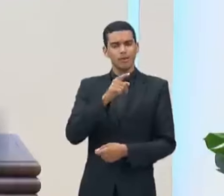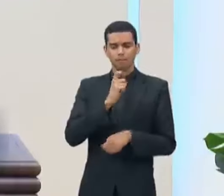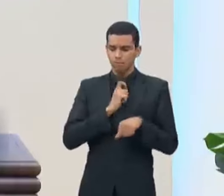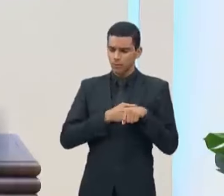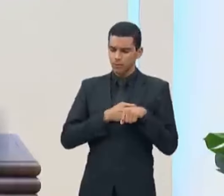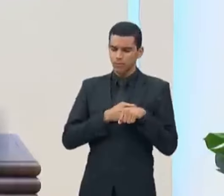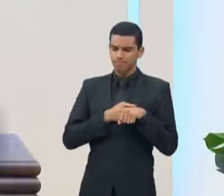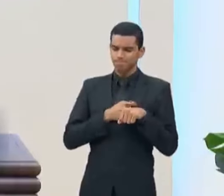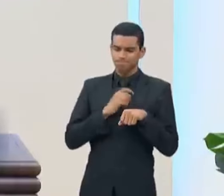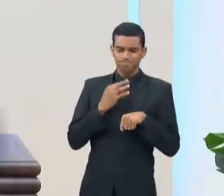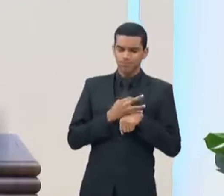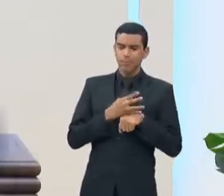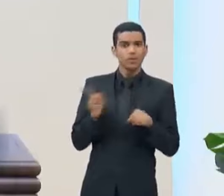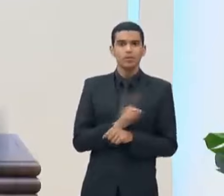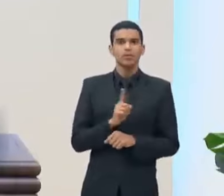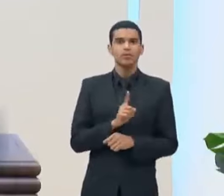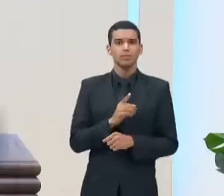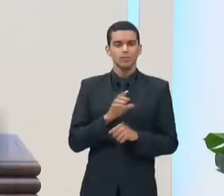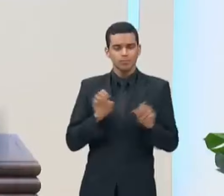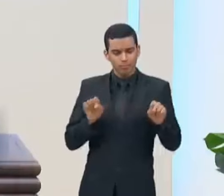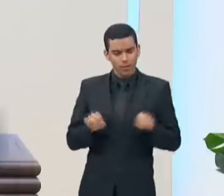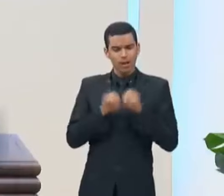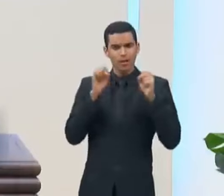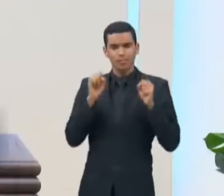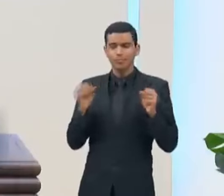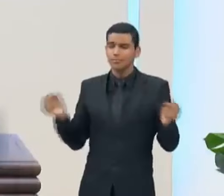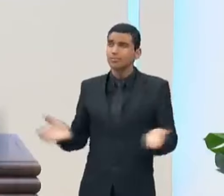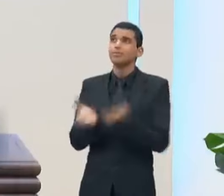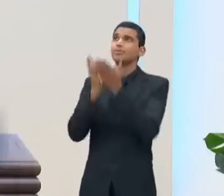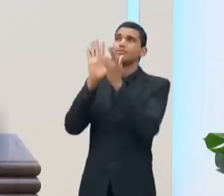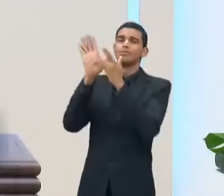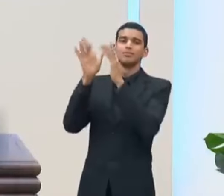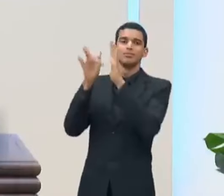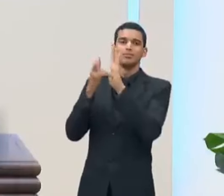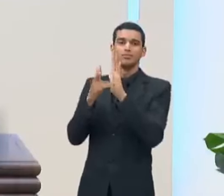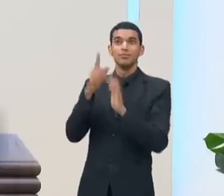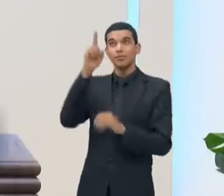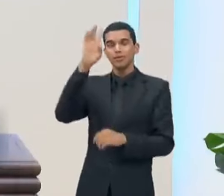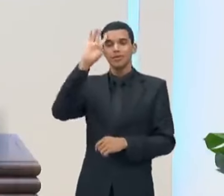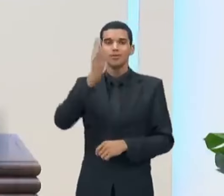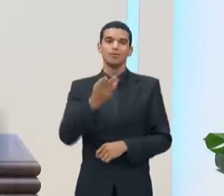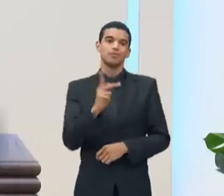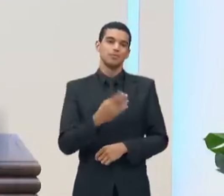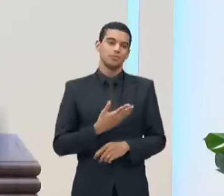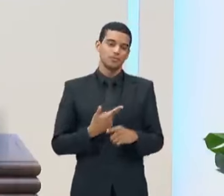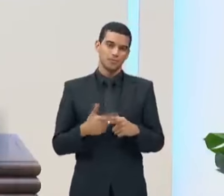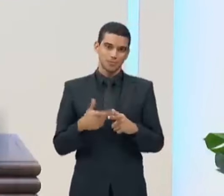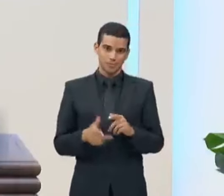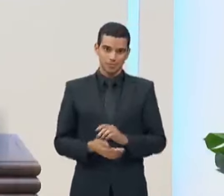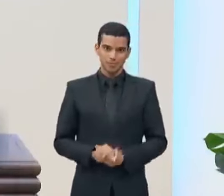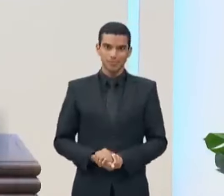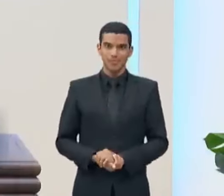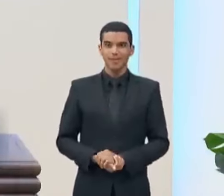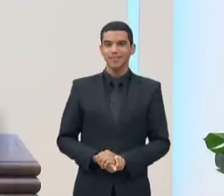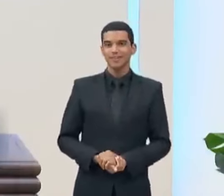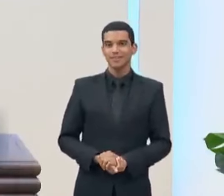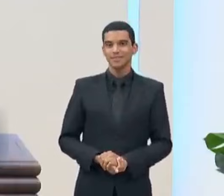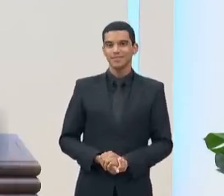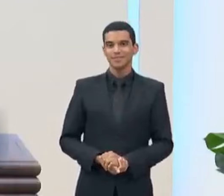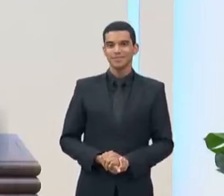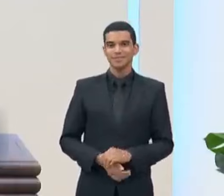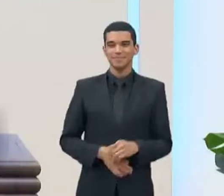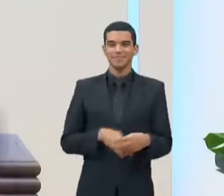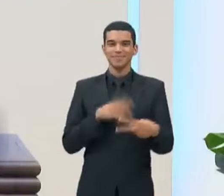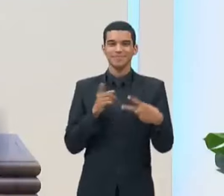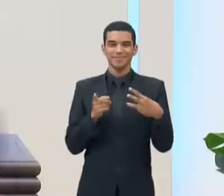coração, quebrante-se perante o Senhor, que Deus resolverá a sua situação. Em terceiro lugar, diz